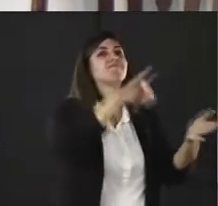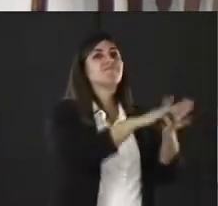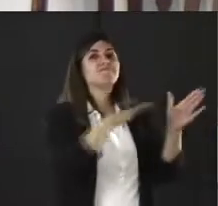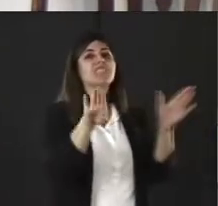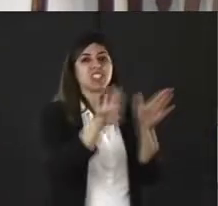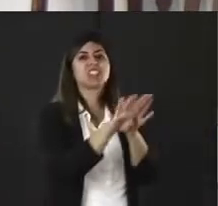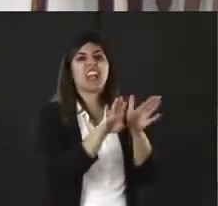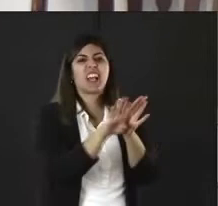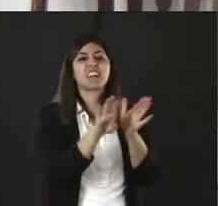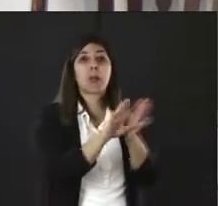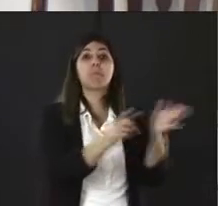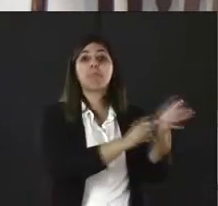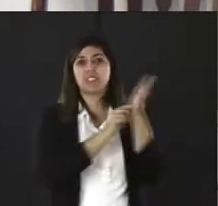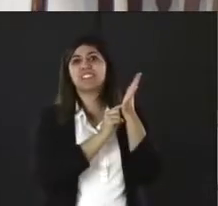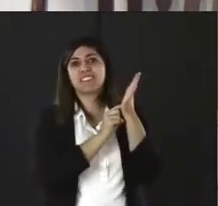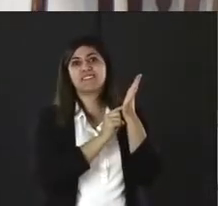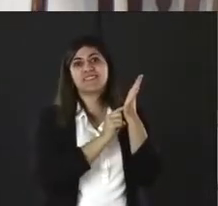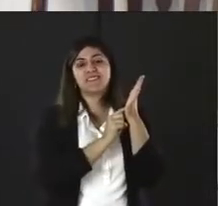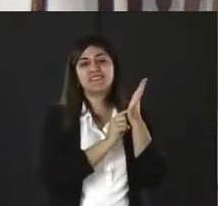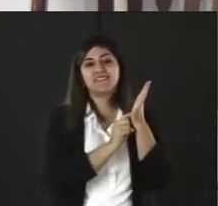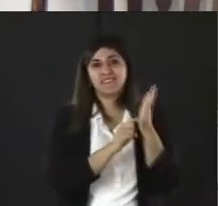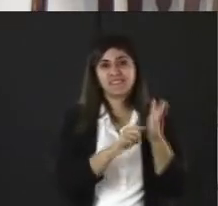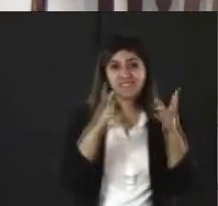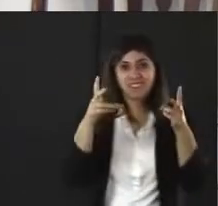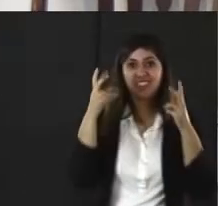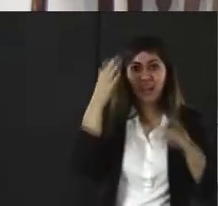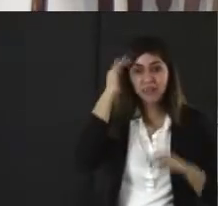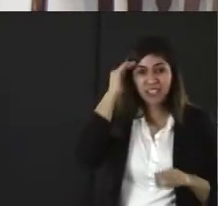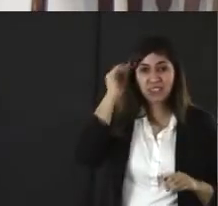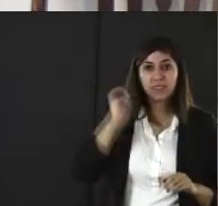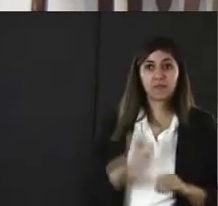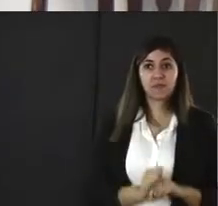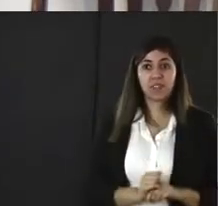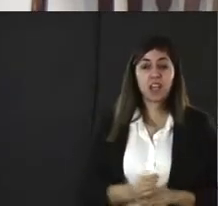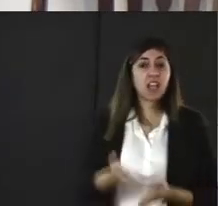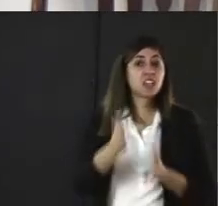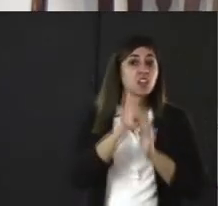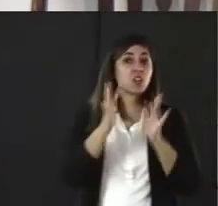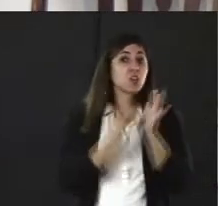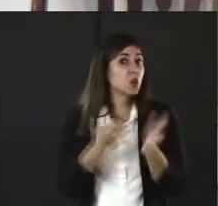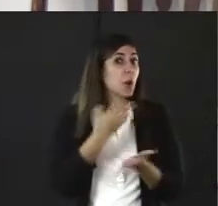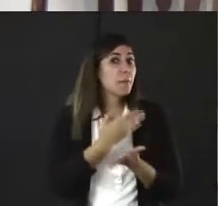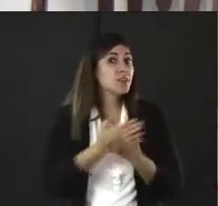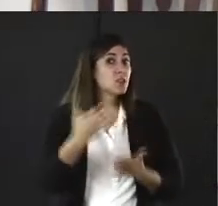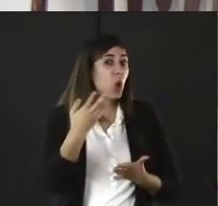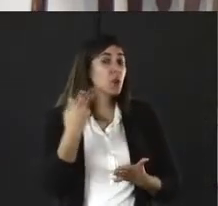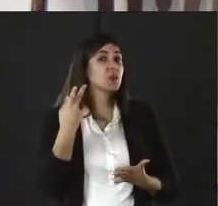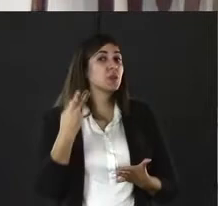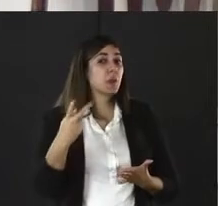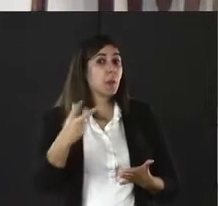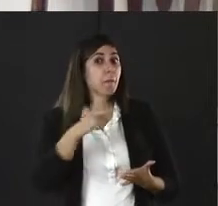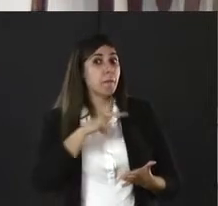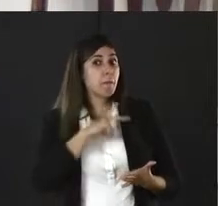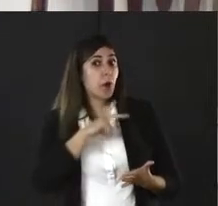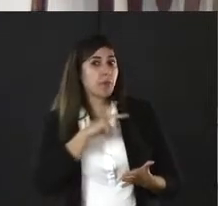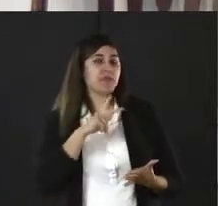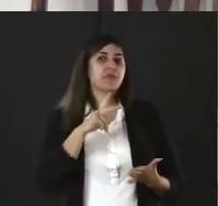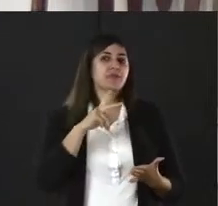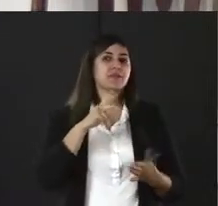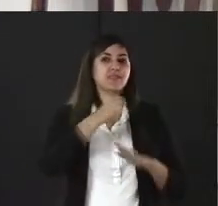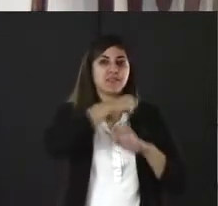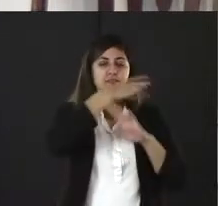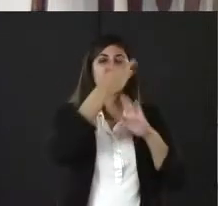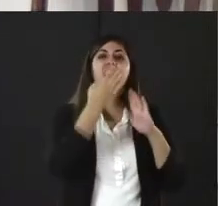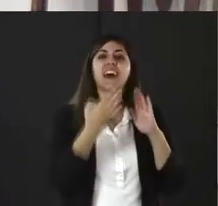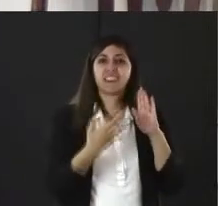cristo era este sinal por isso ele deu início aos seus sinais a segunda ideia do texto